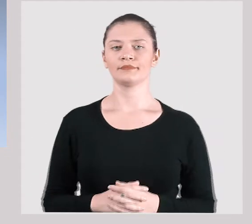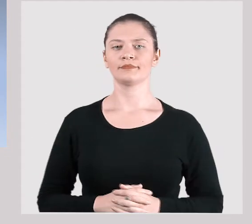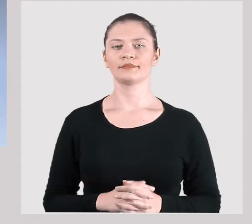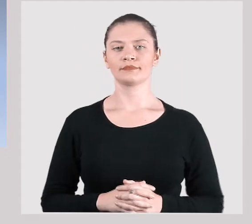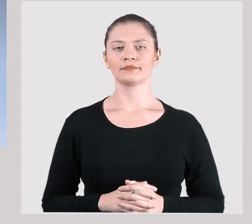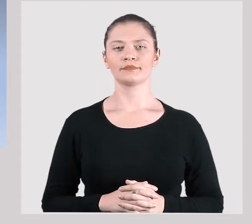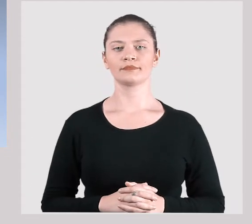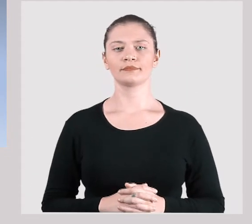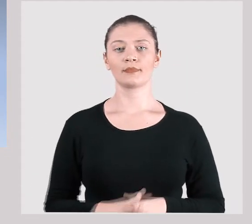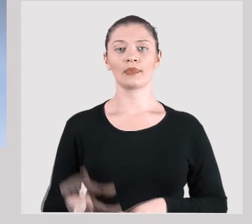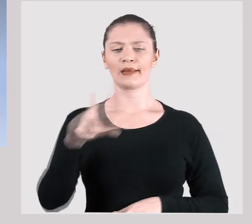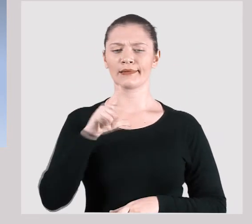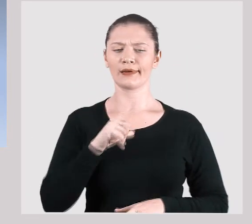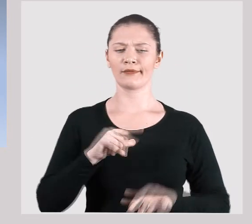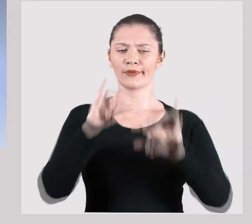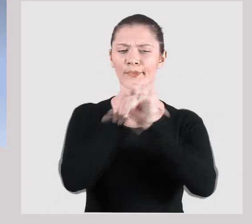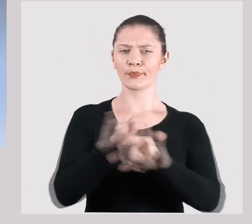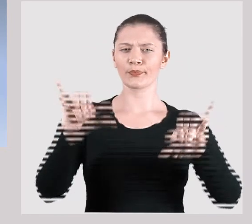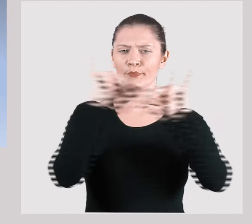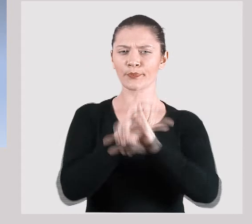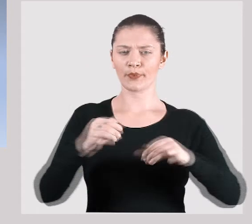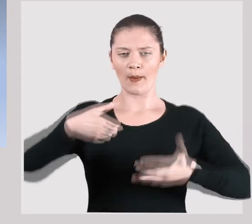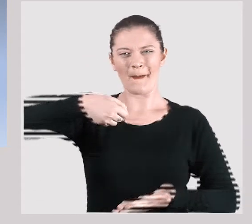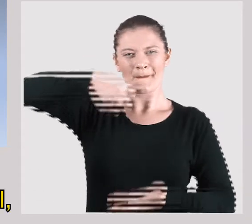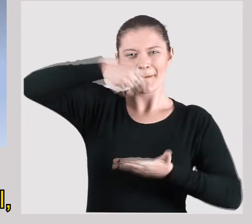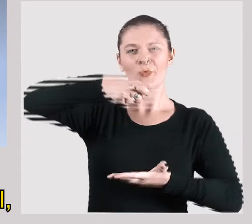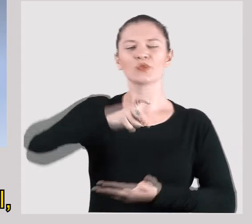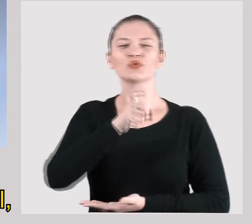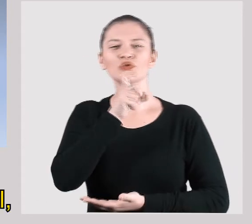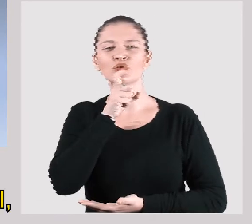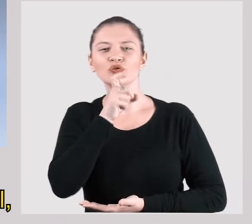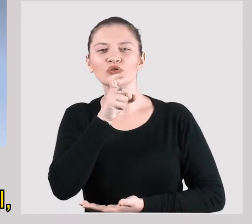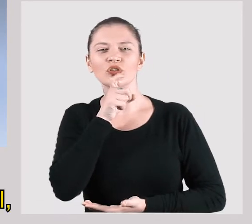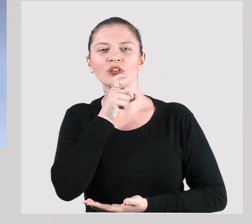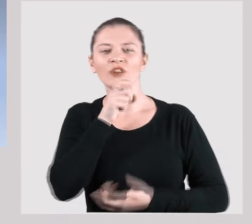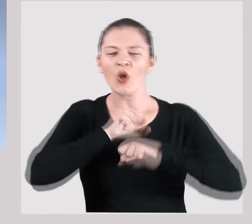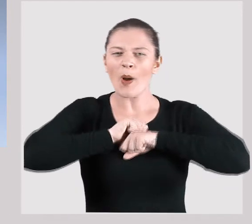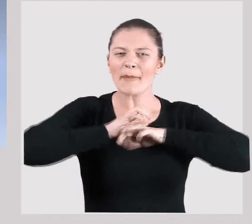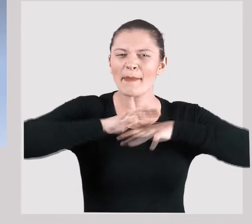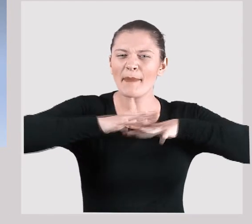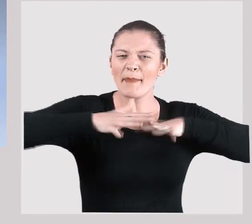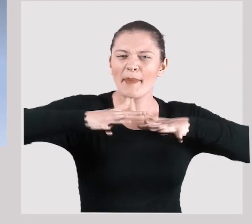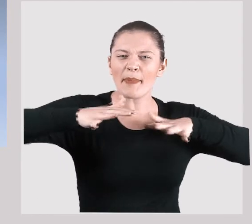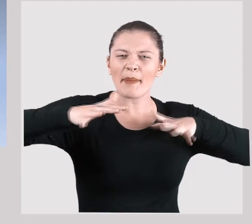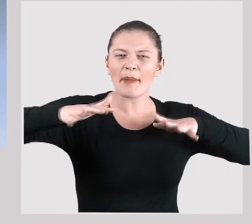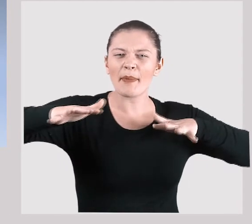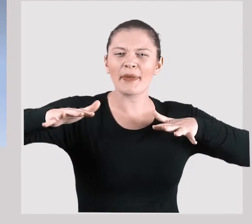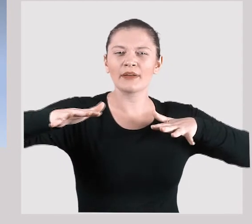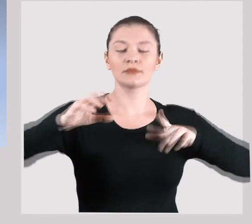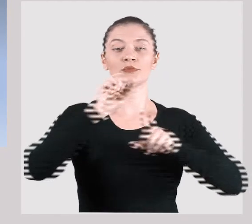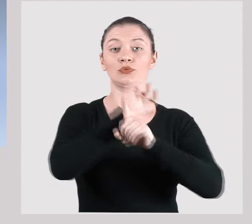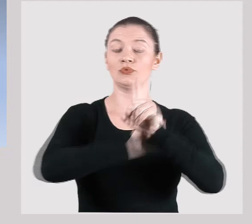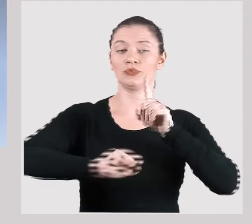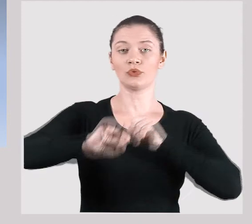Teve aquela campanha do balde de gelo, todo mundo começou a fazer, então isso é um contágio social. Né?